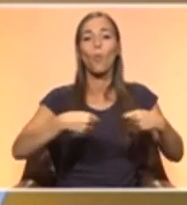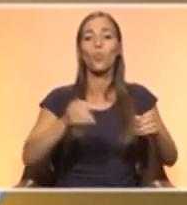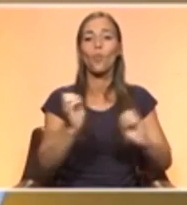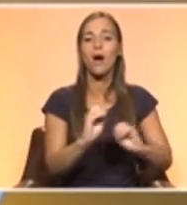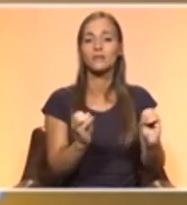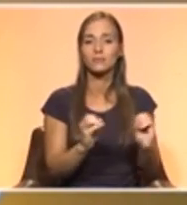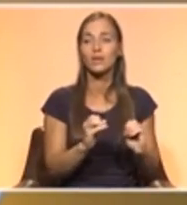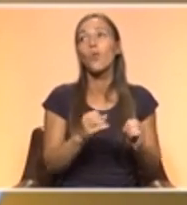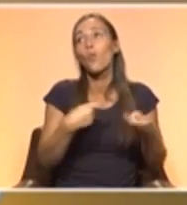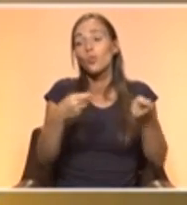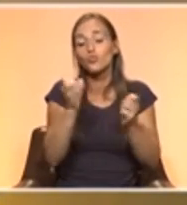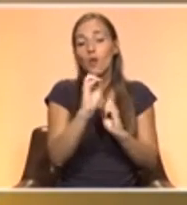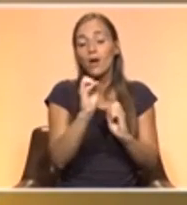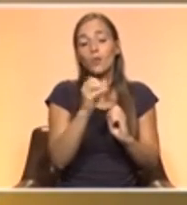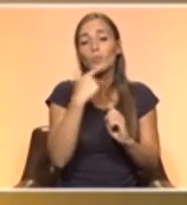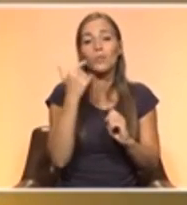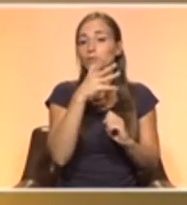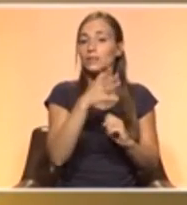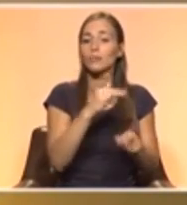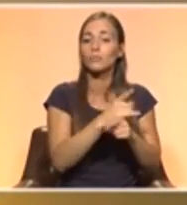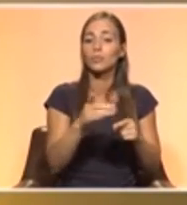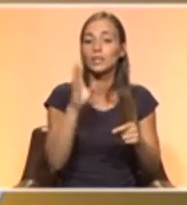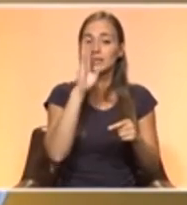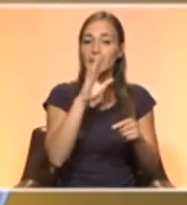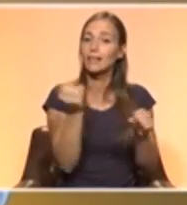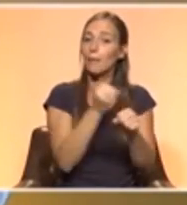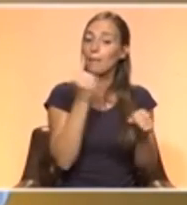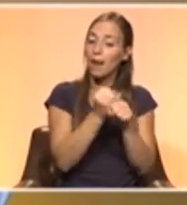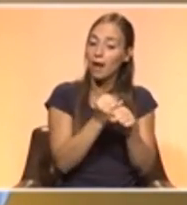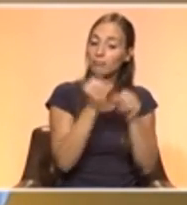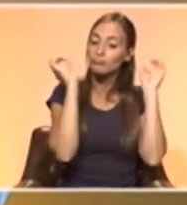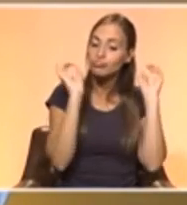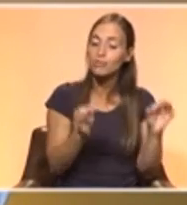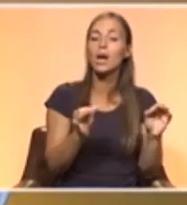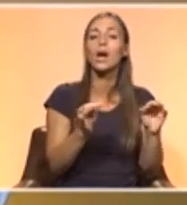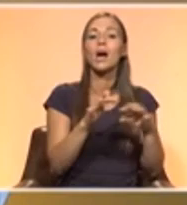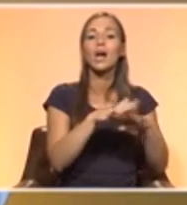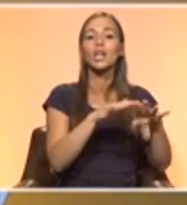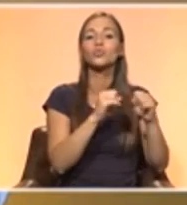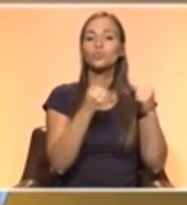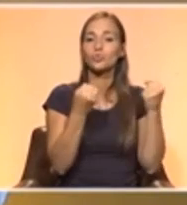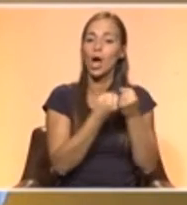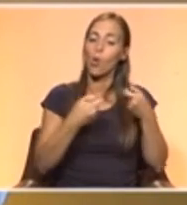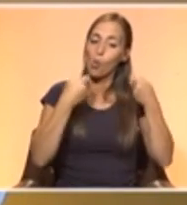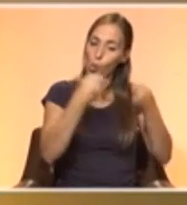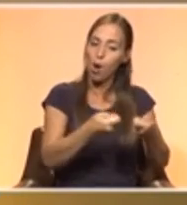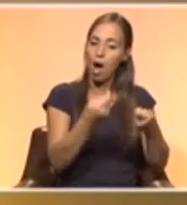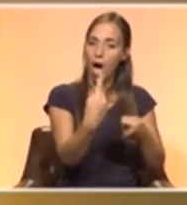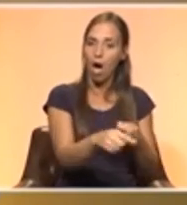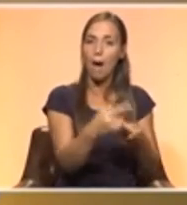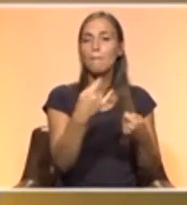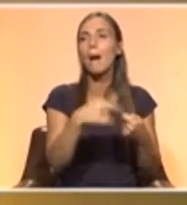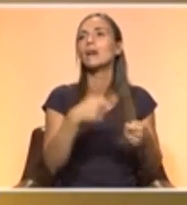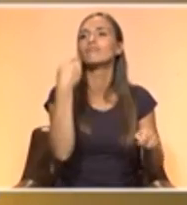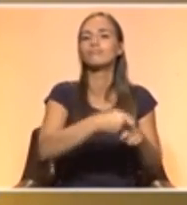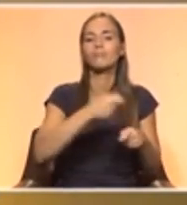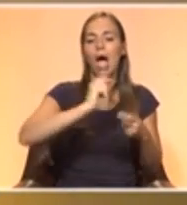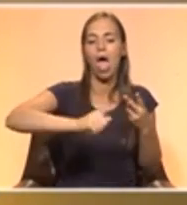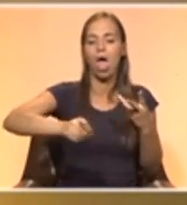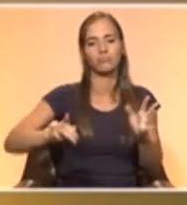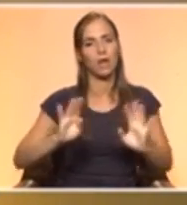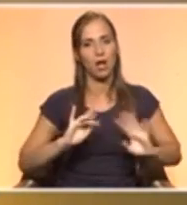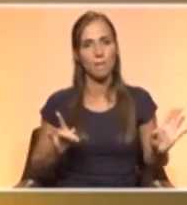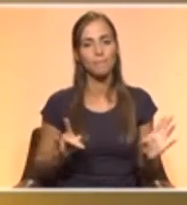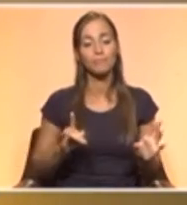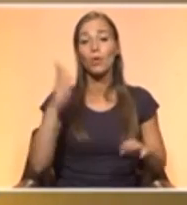não podemos dizer isto porque se for para trabalhar bem nas redes sociais tem custos e mas pelo menos em princípio não tem nenhum num encargo fixo e e aconteceu e